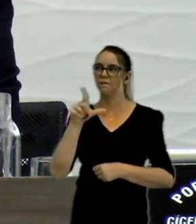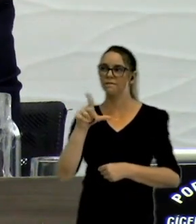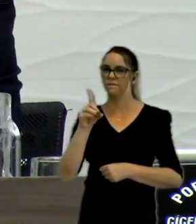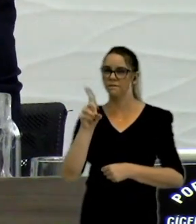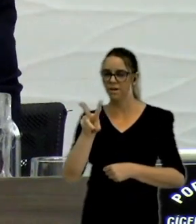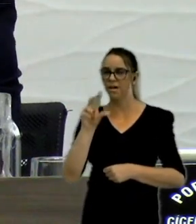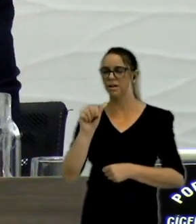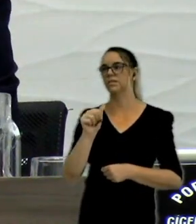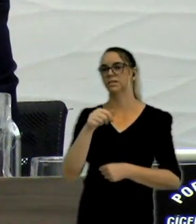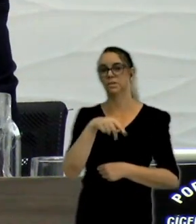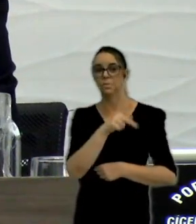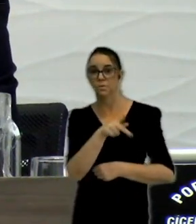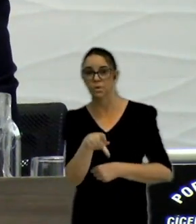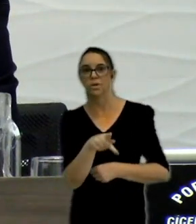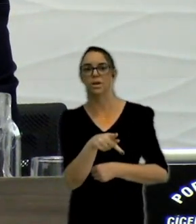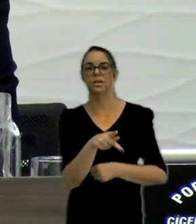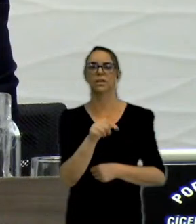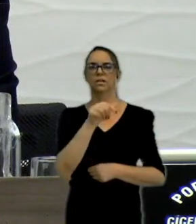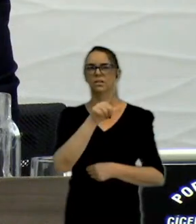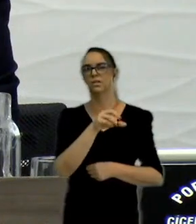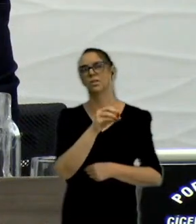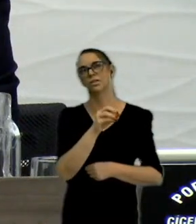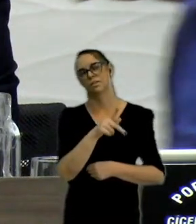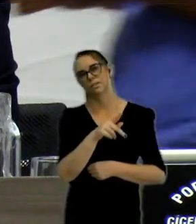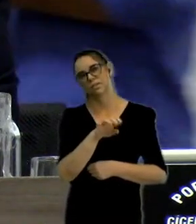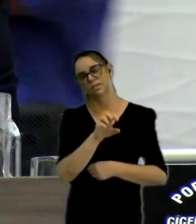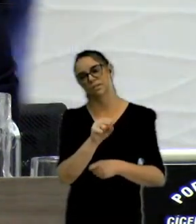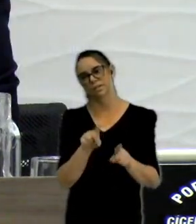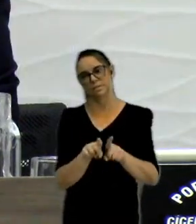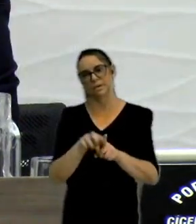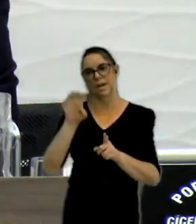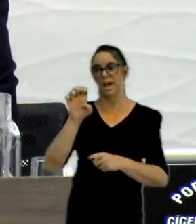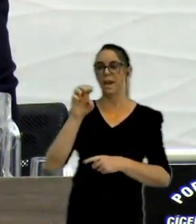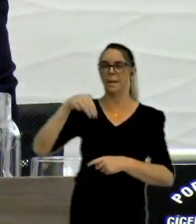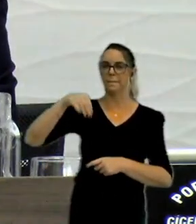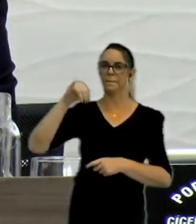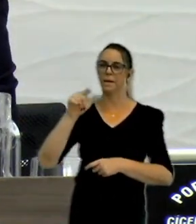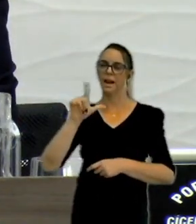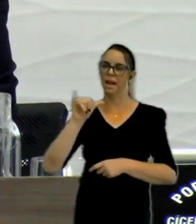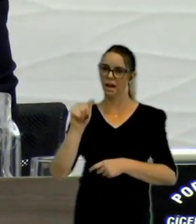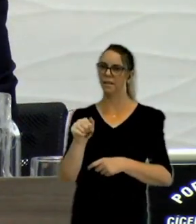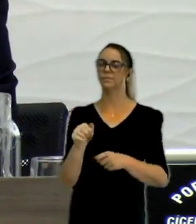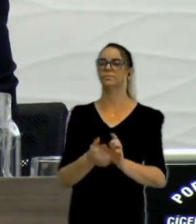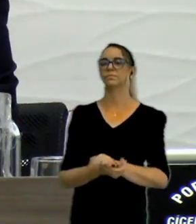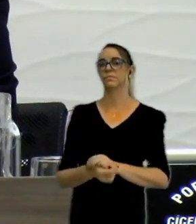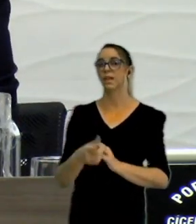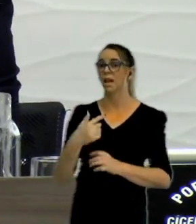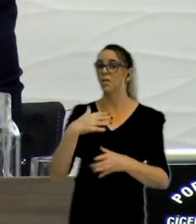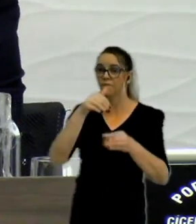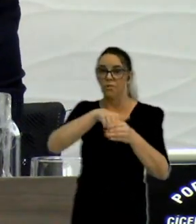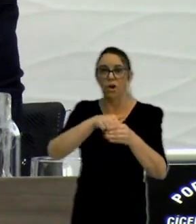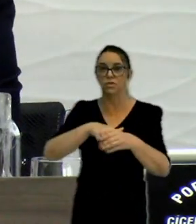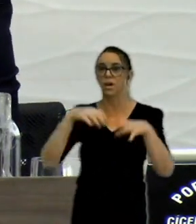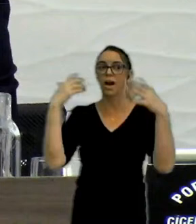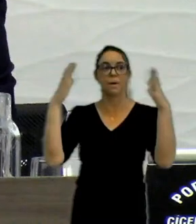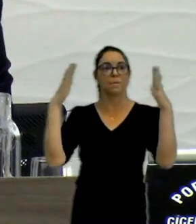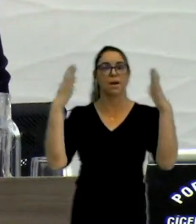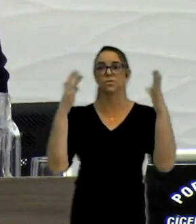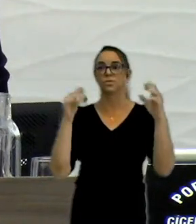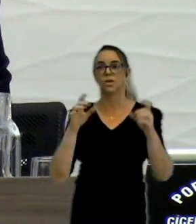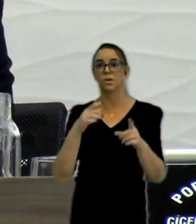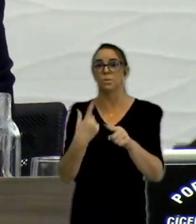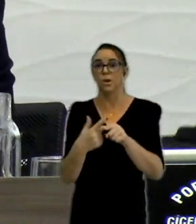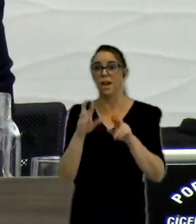também a professora Emília Cavalcante. Também colocar um voto de aplauso pelo encontro motivacional da Secretaria